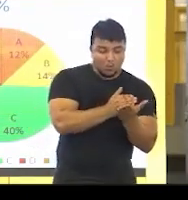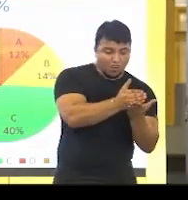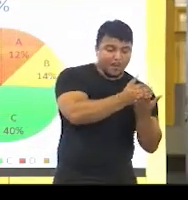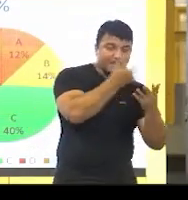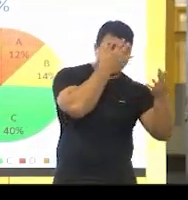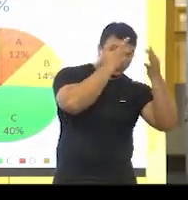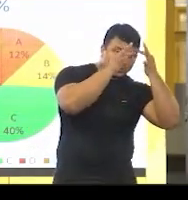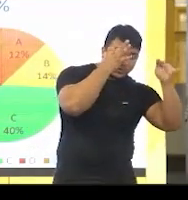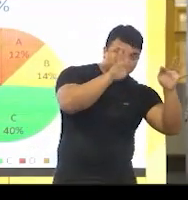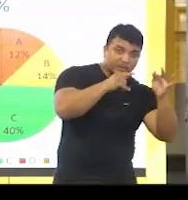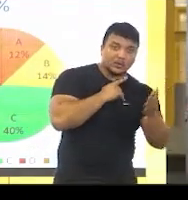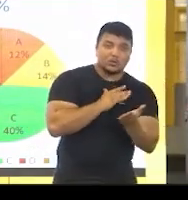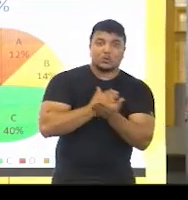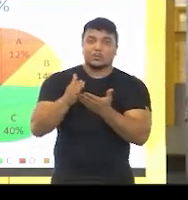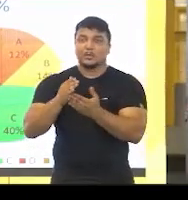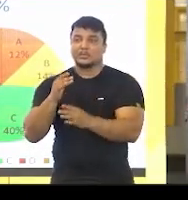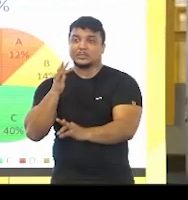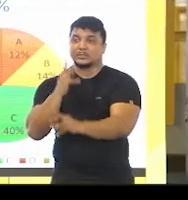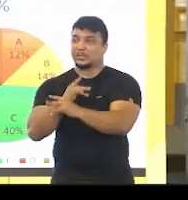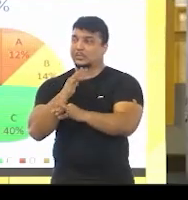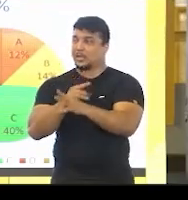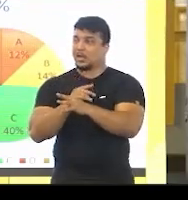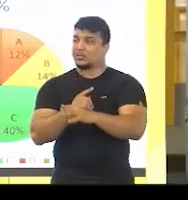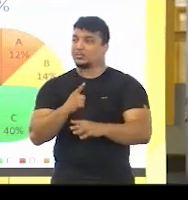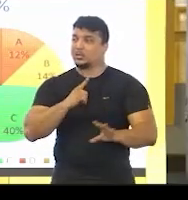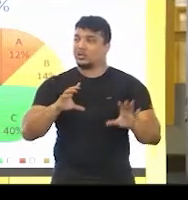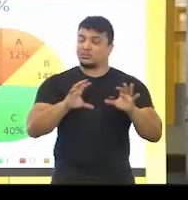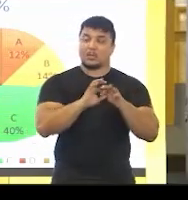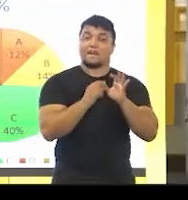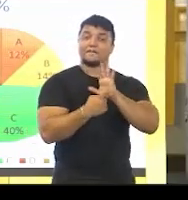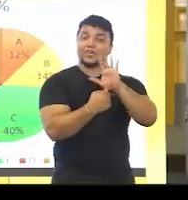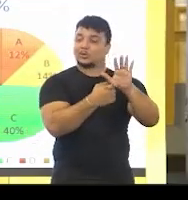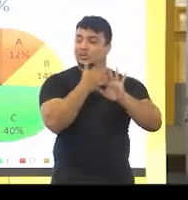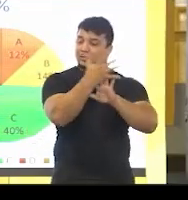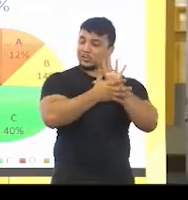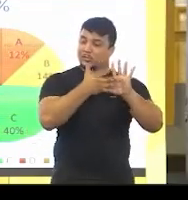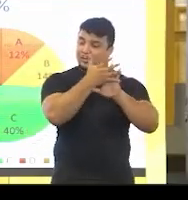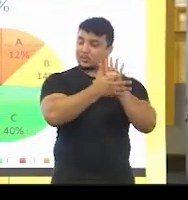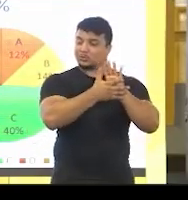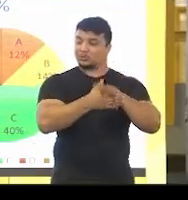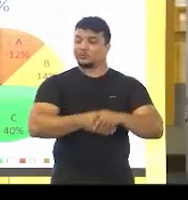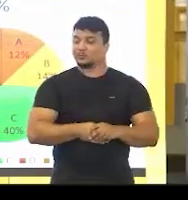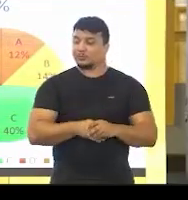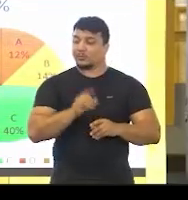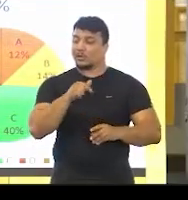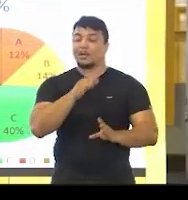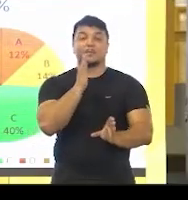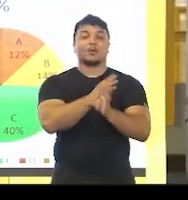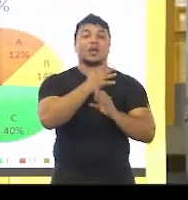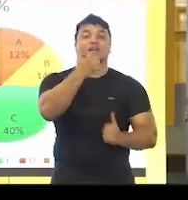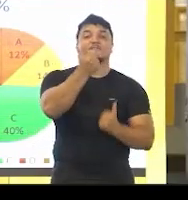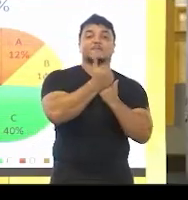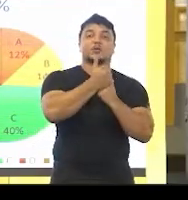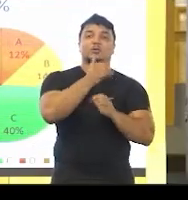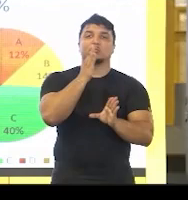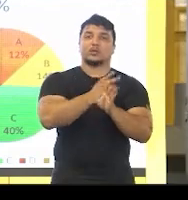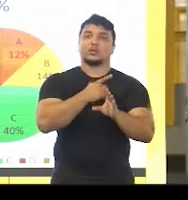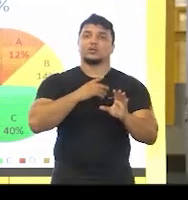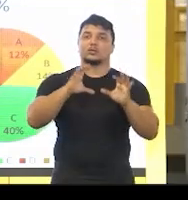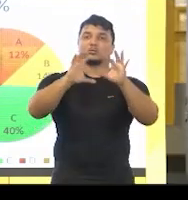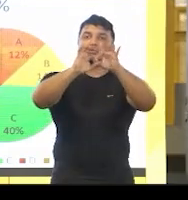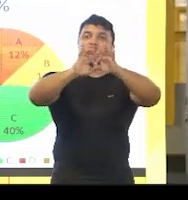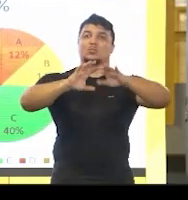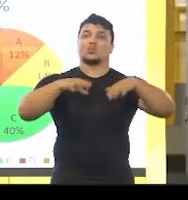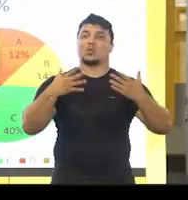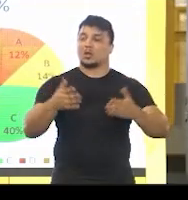nascimento da filosofia e surgimento da cidade, que estão sendo mostrados no trecho, eles foram fortalecidos pelo surgimento de